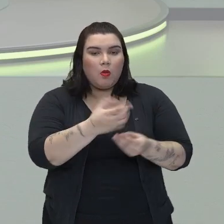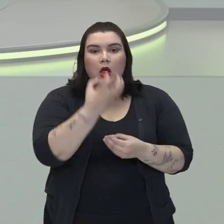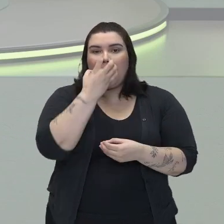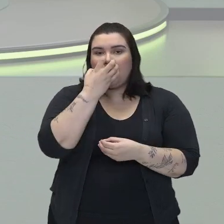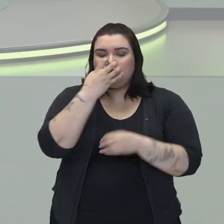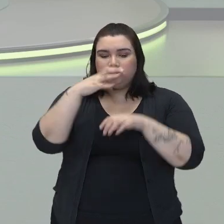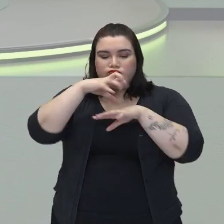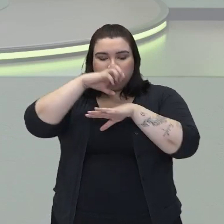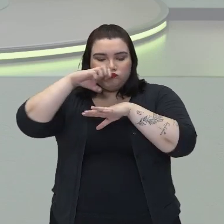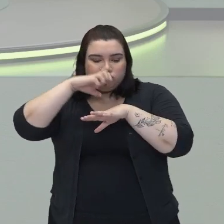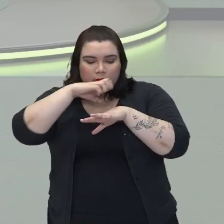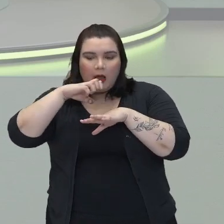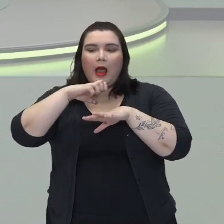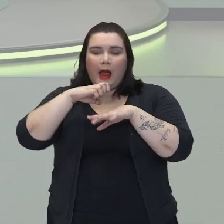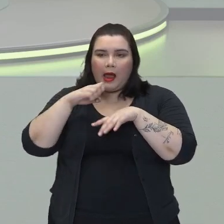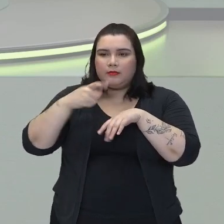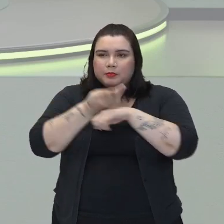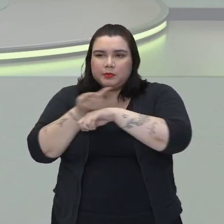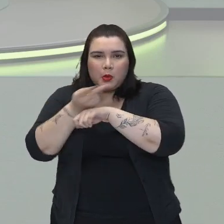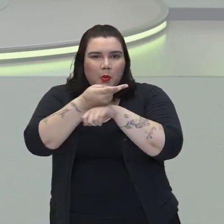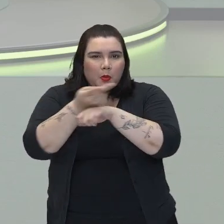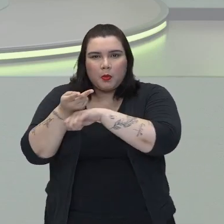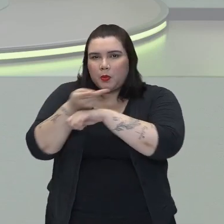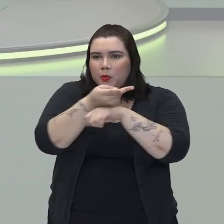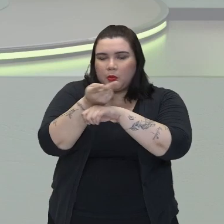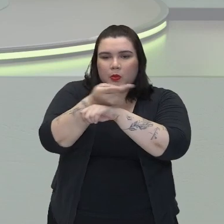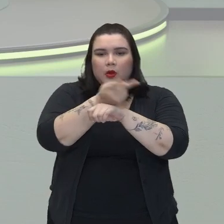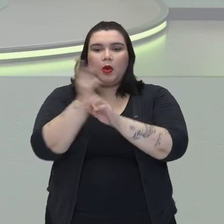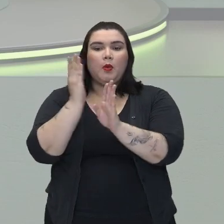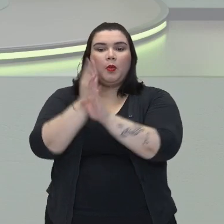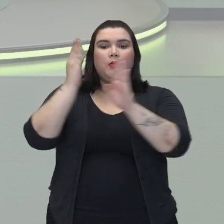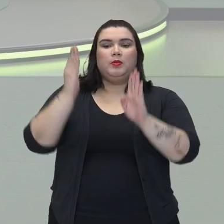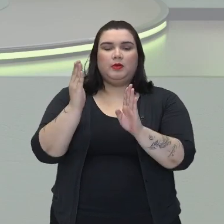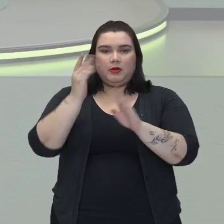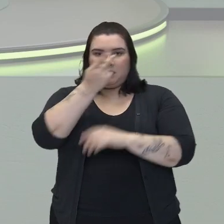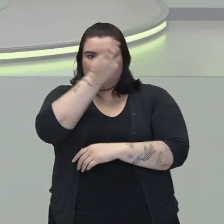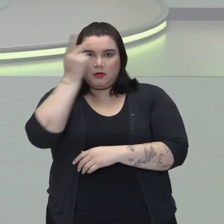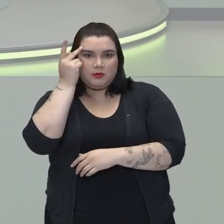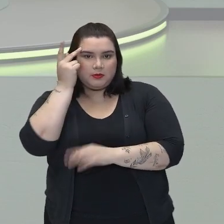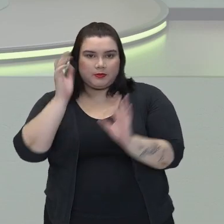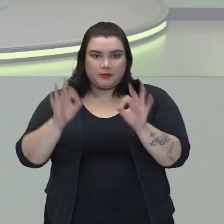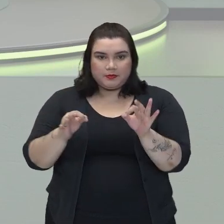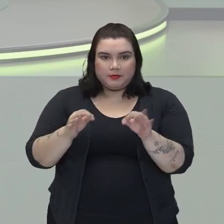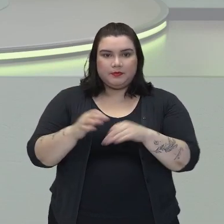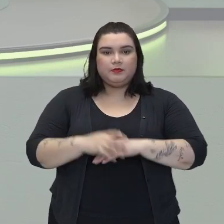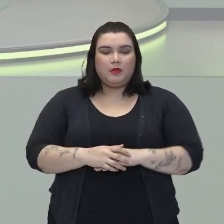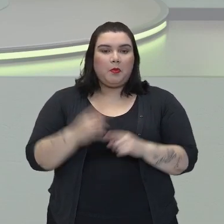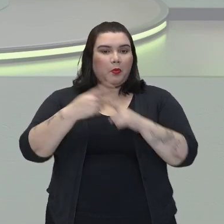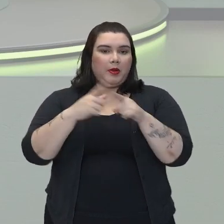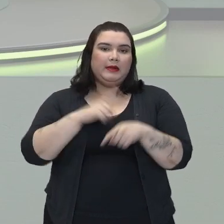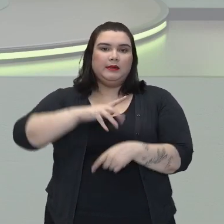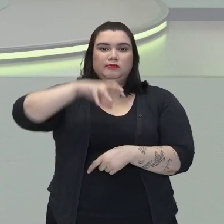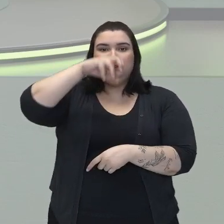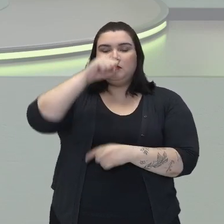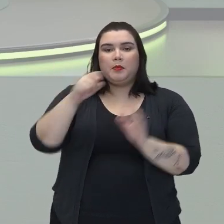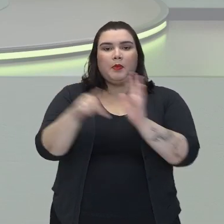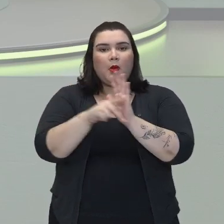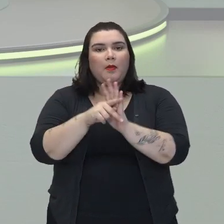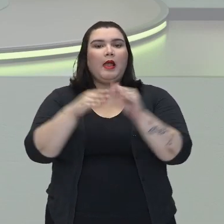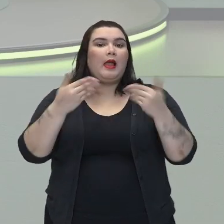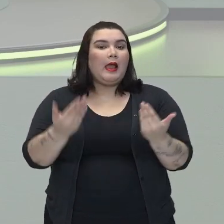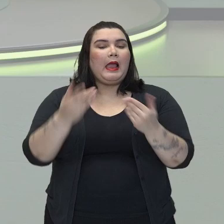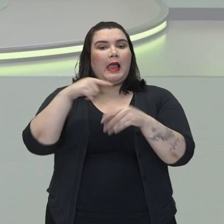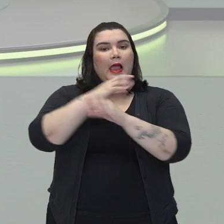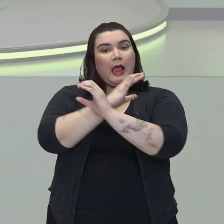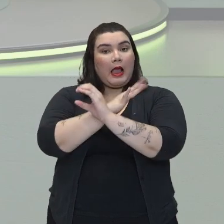seus ácidos carboxílicos e vai em busca dessa pessoa que está perdida, pela presença dos ácidos carboxílicos no